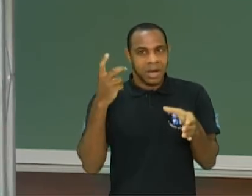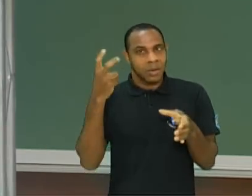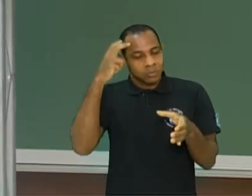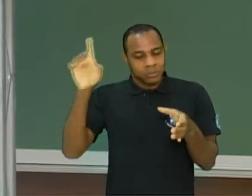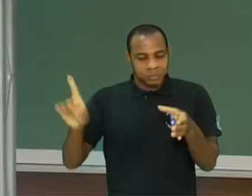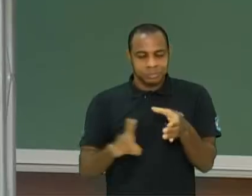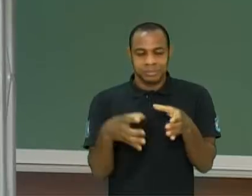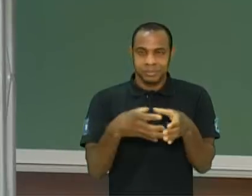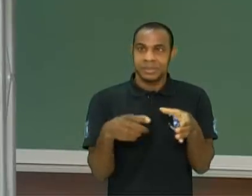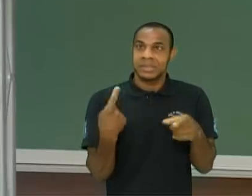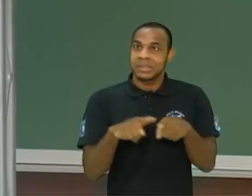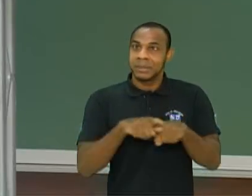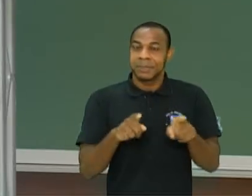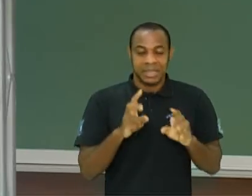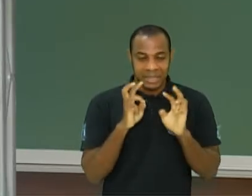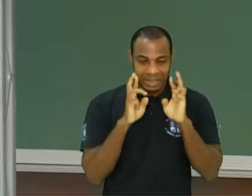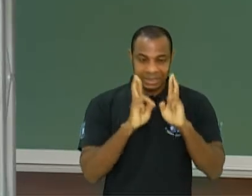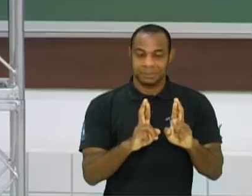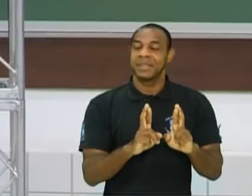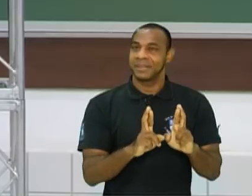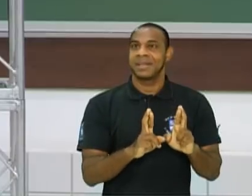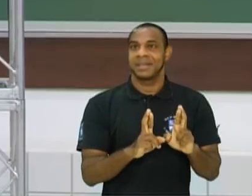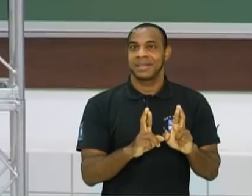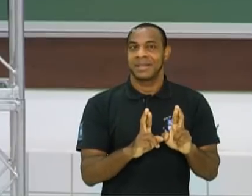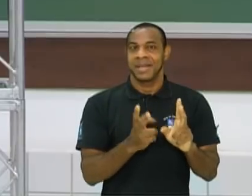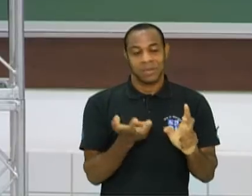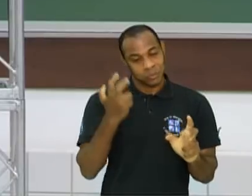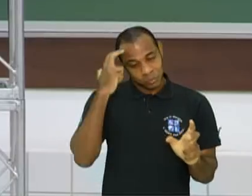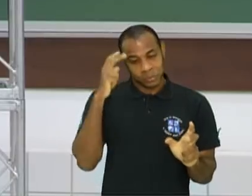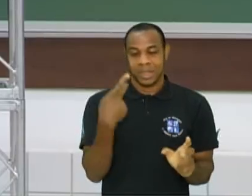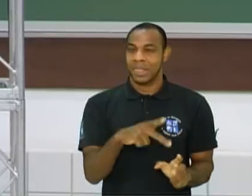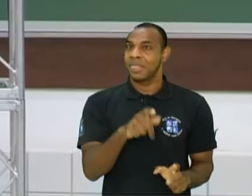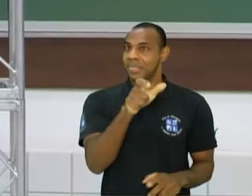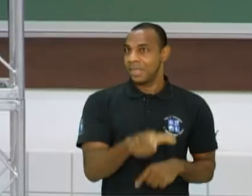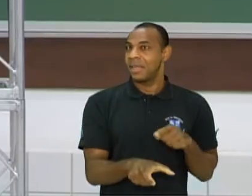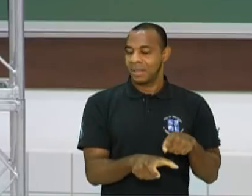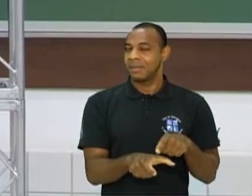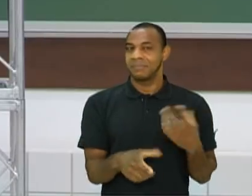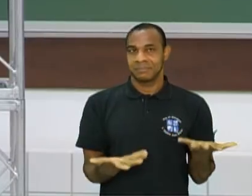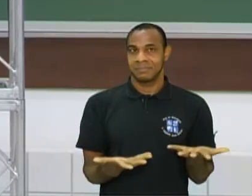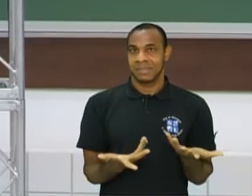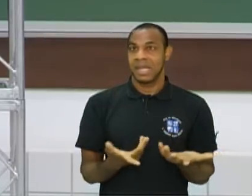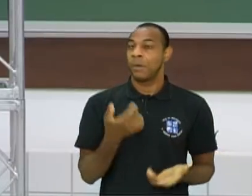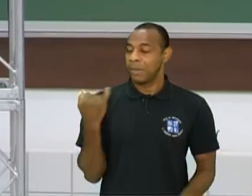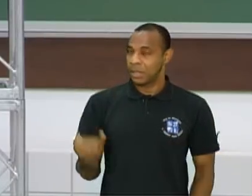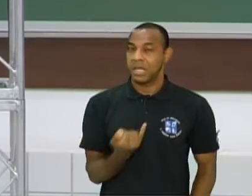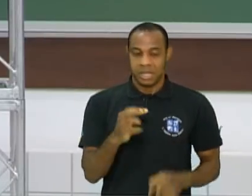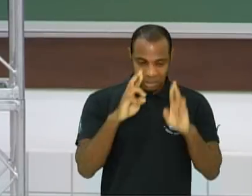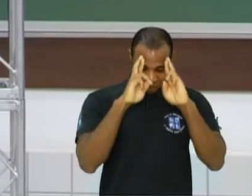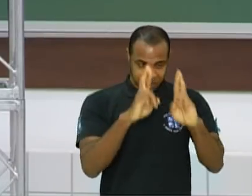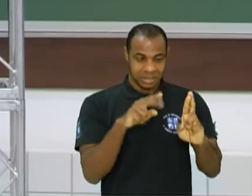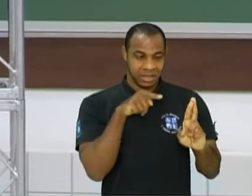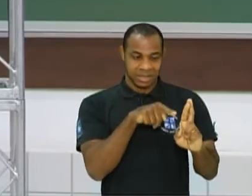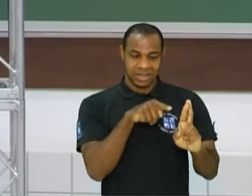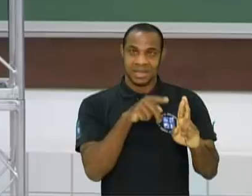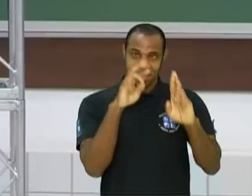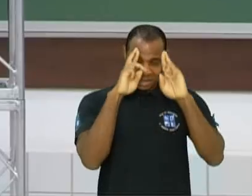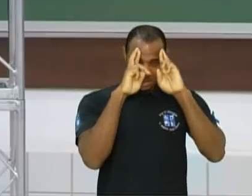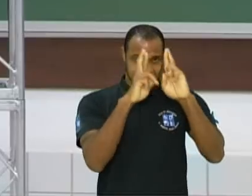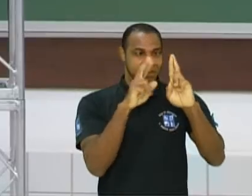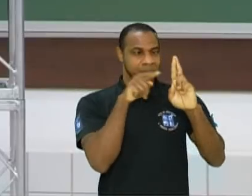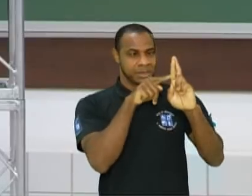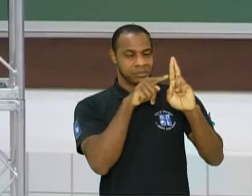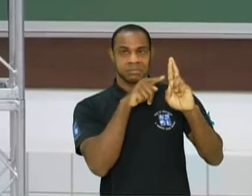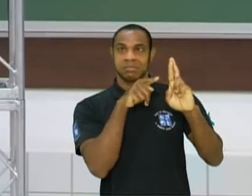respeitar as necessidades culturais. Gente, o respeito é o mais importante. né? As pessoas são diferentes,